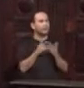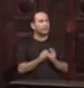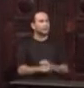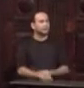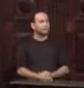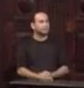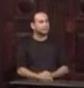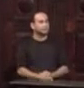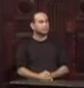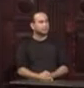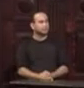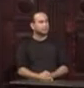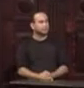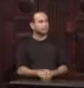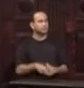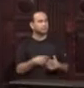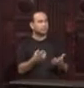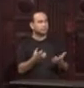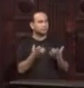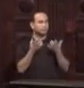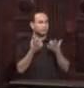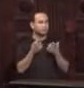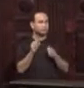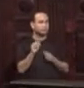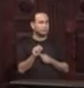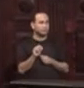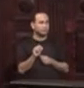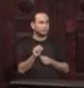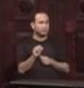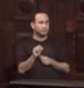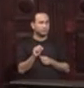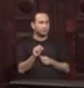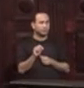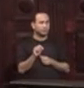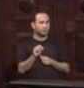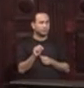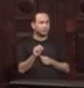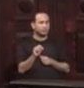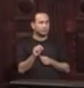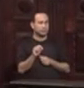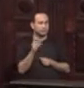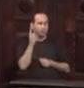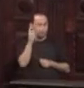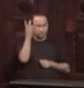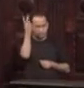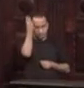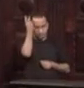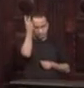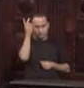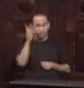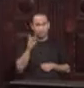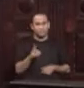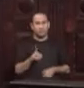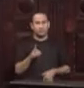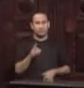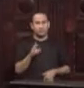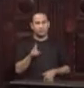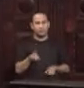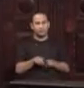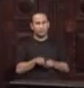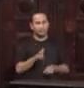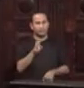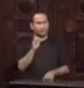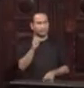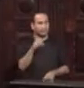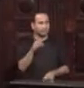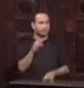sobre o requerimento que deverá ser, deputado doutor Eliomar Coelho e doutor e o Anderson Nogueira, doutor Giulianelli não